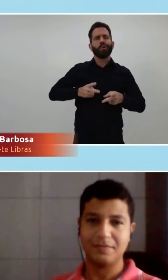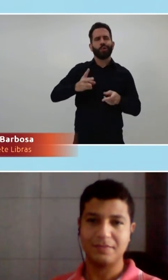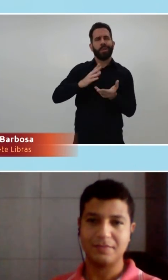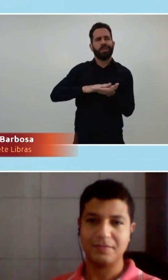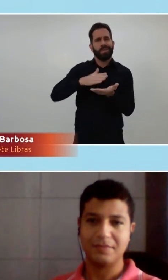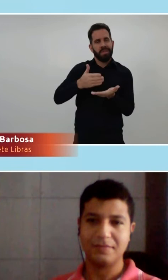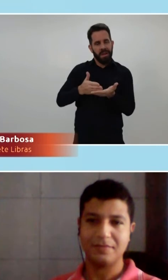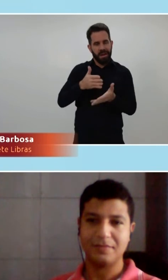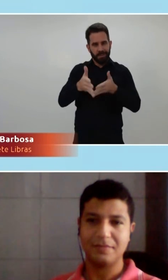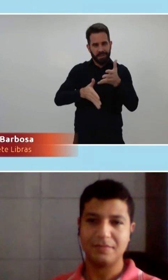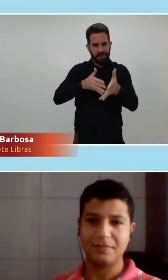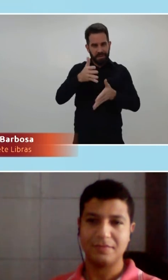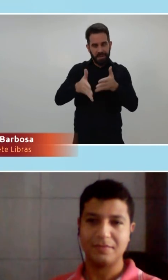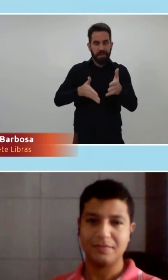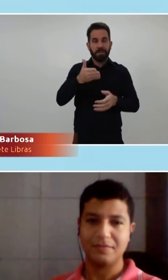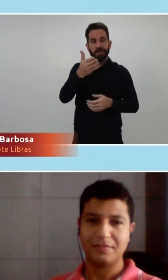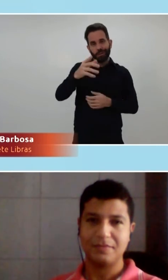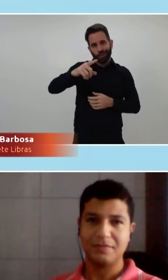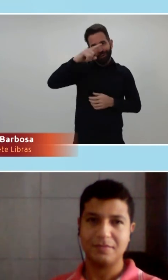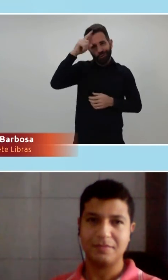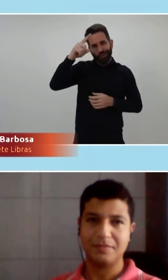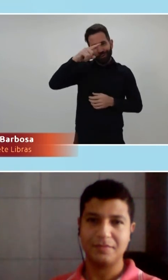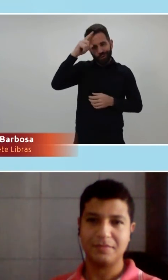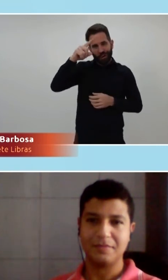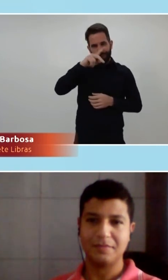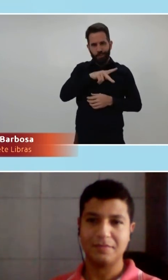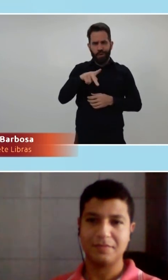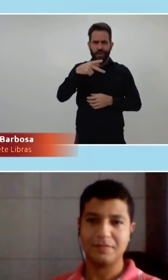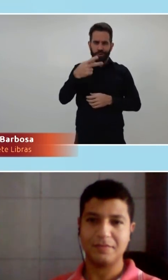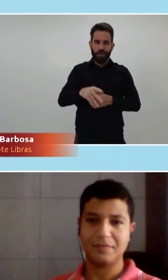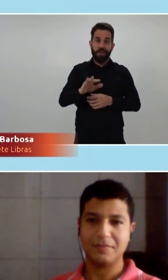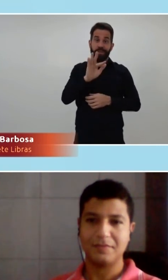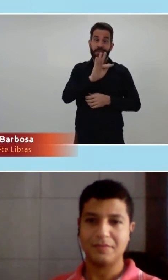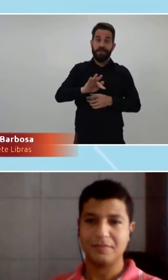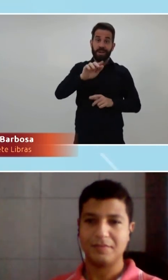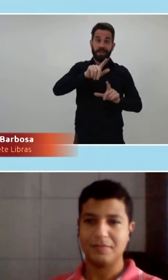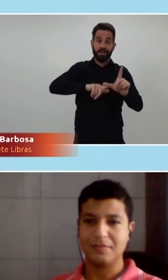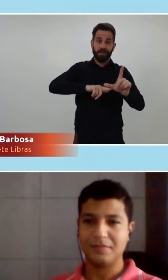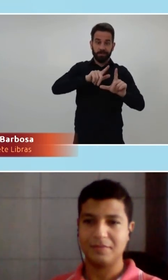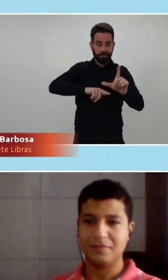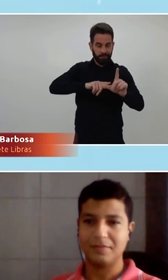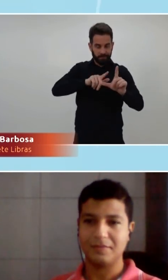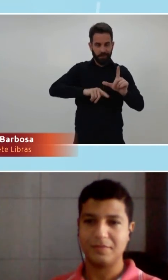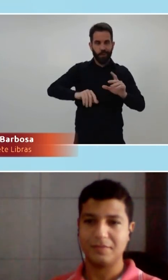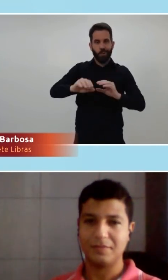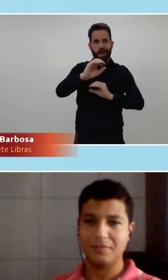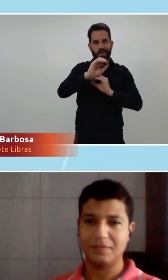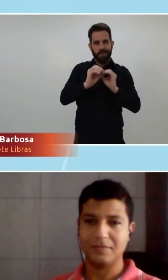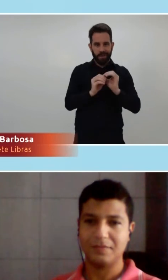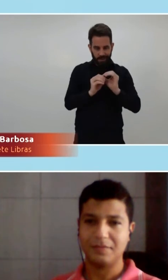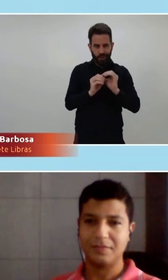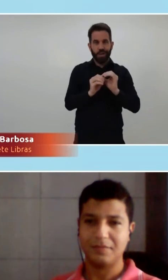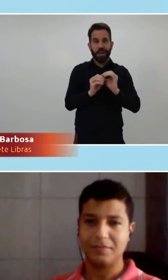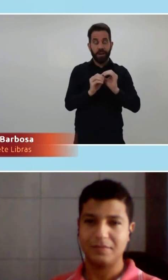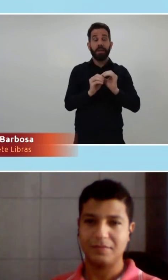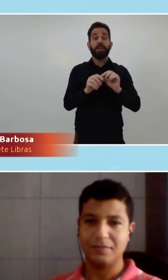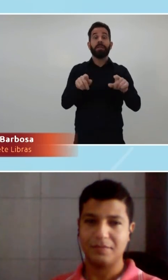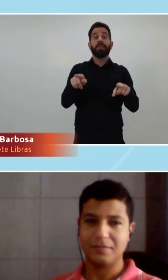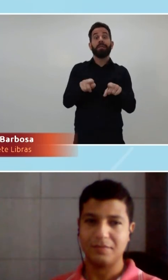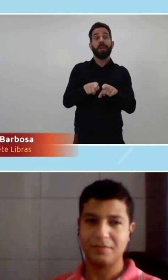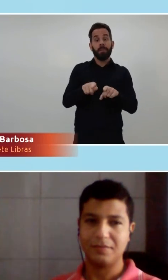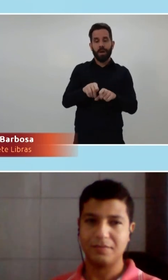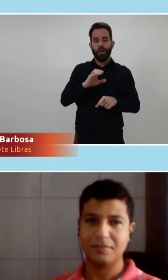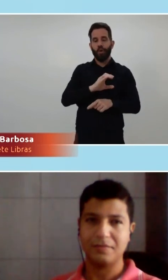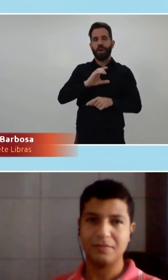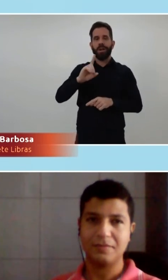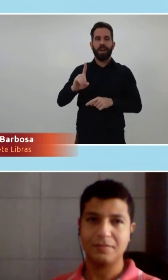é o professor Diego Barbosa, que é da Faculdade de Letras da Universidade Federal de Goiás, e ele também é o coordenador